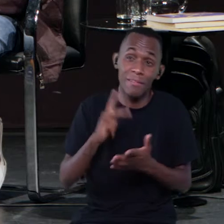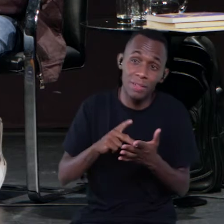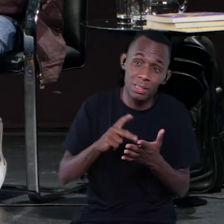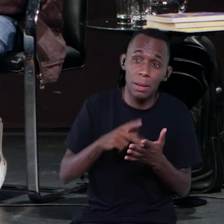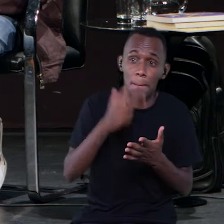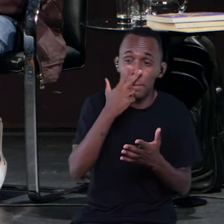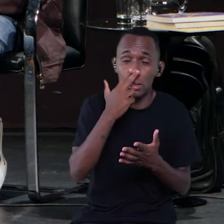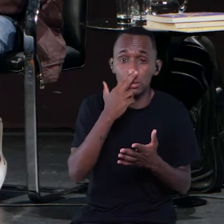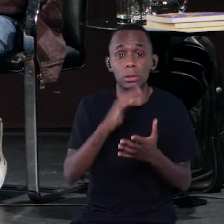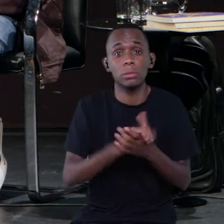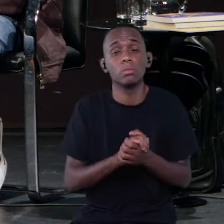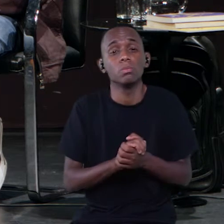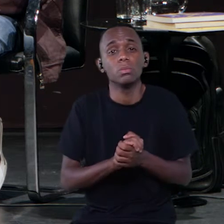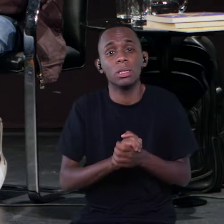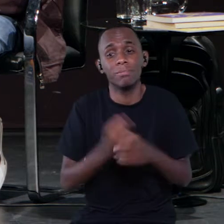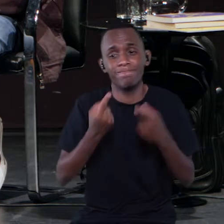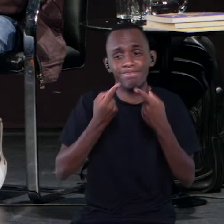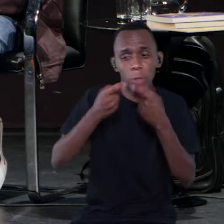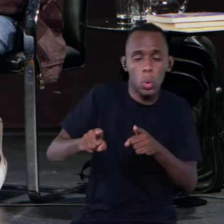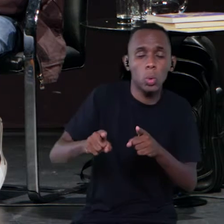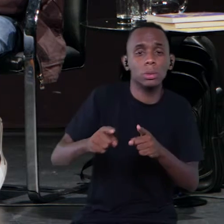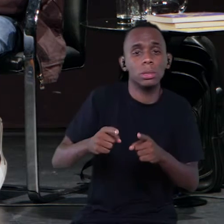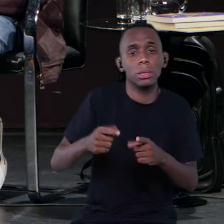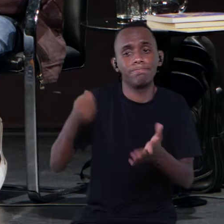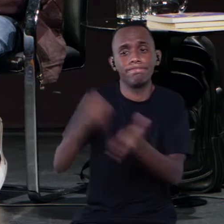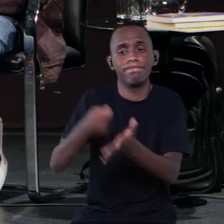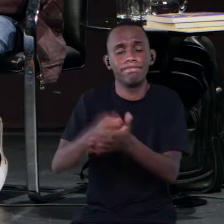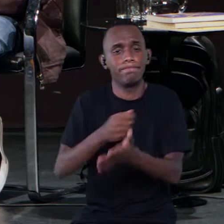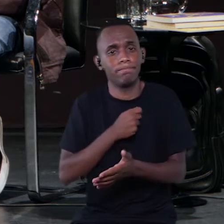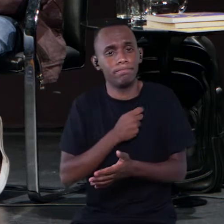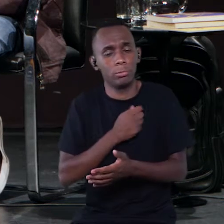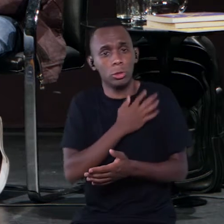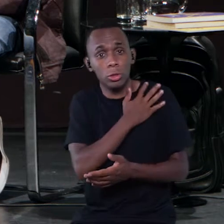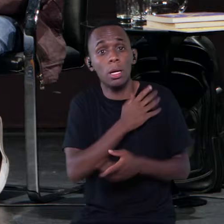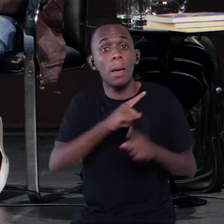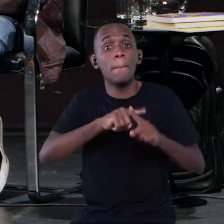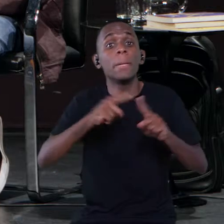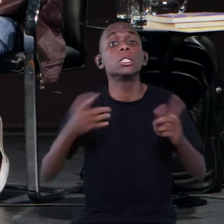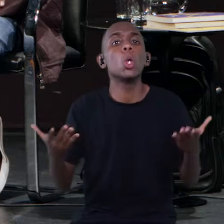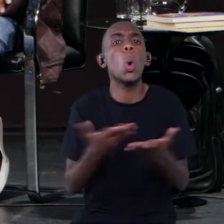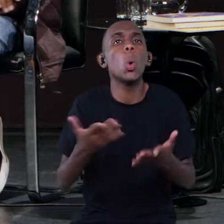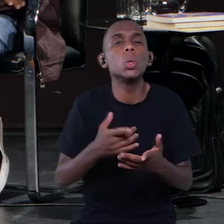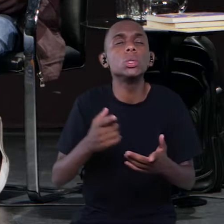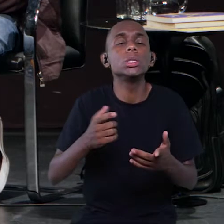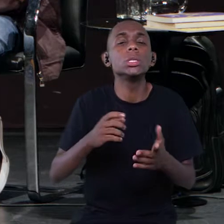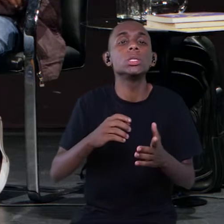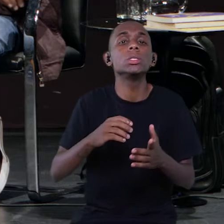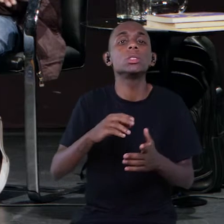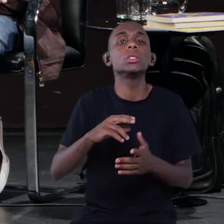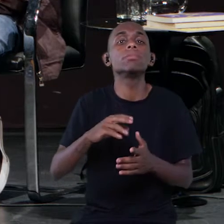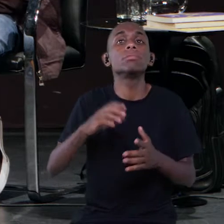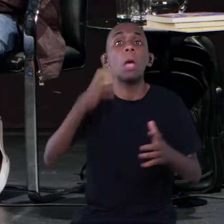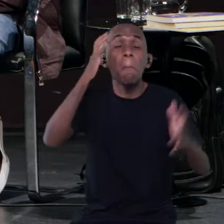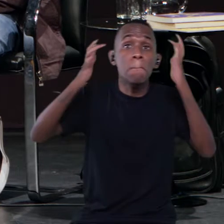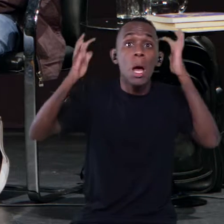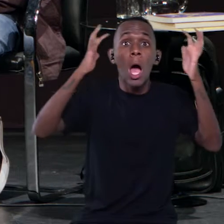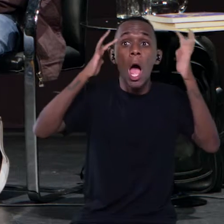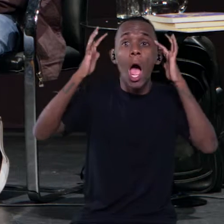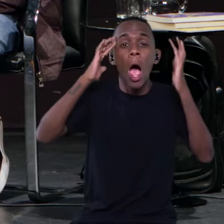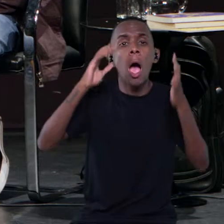movimento, claro, contra a ditadura. Agora, a utopia hoje pode ser